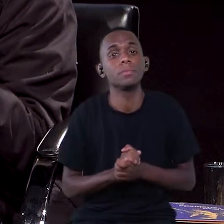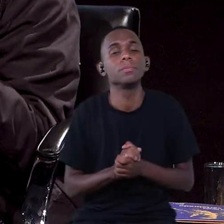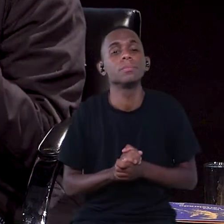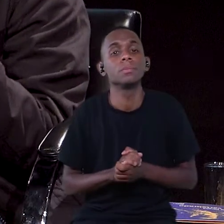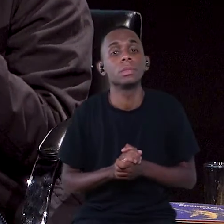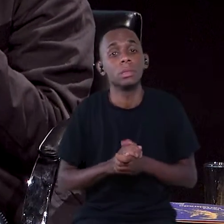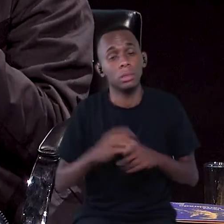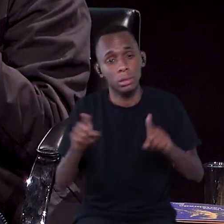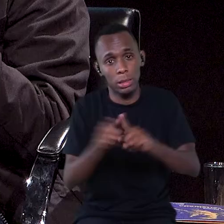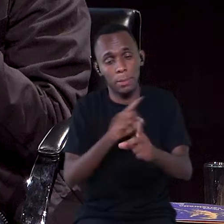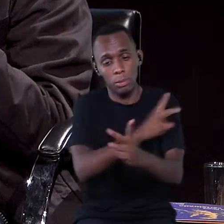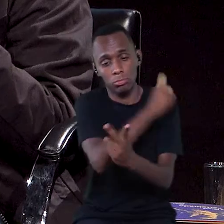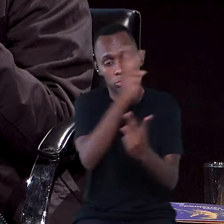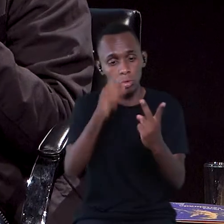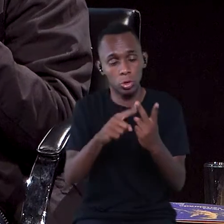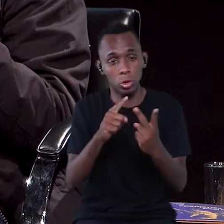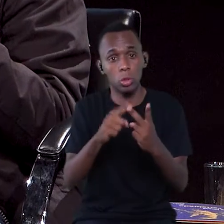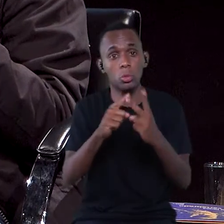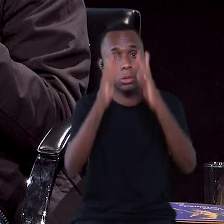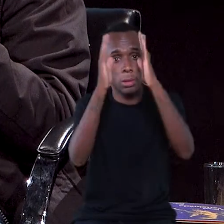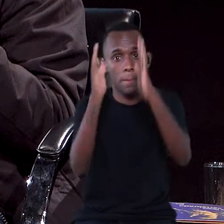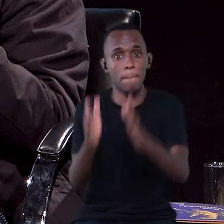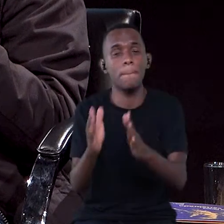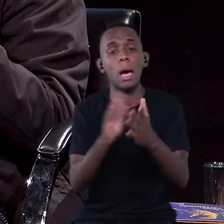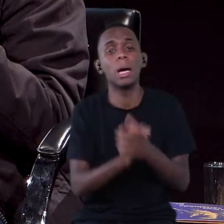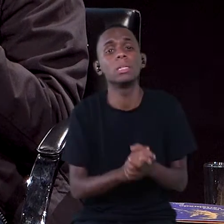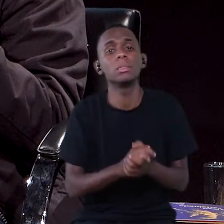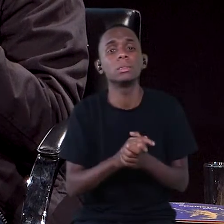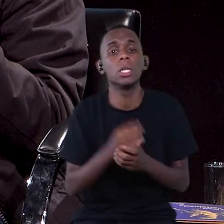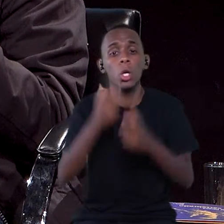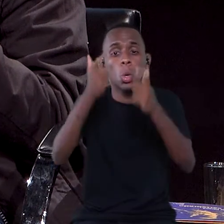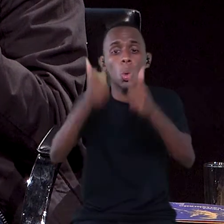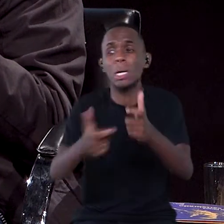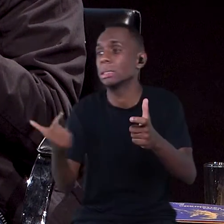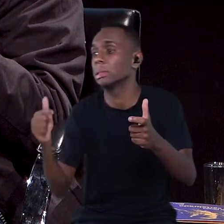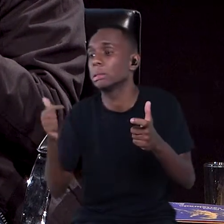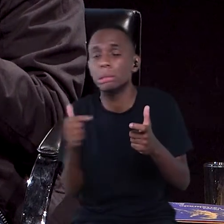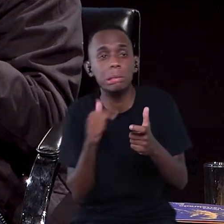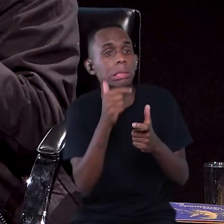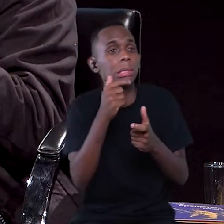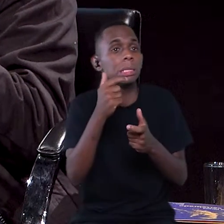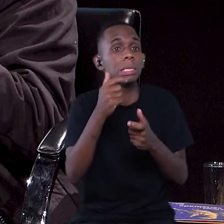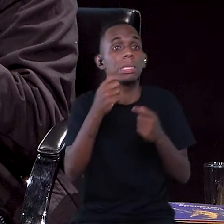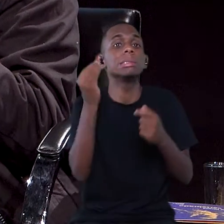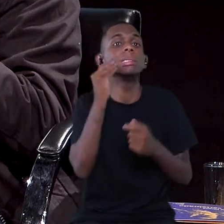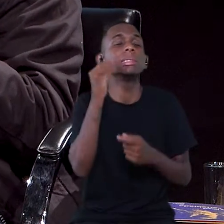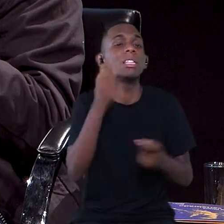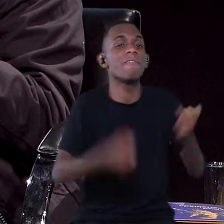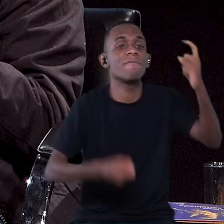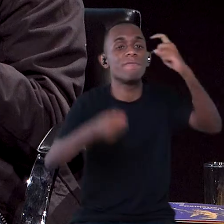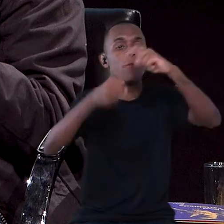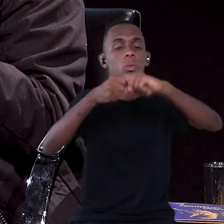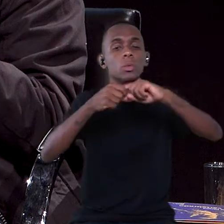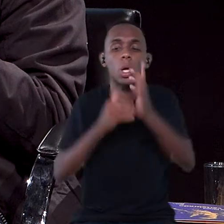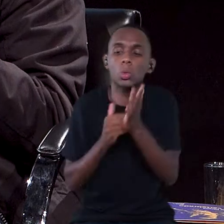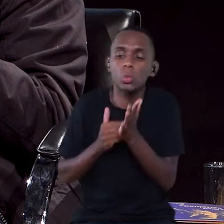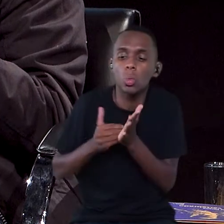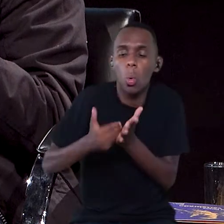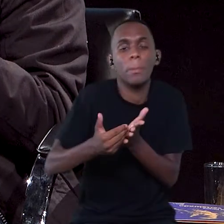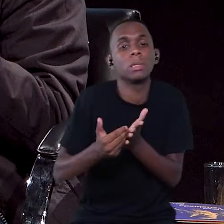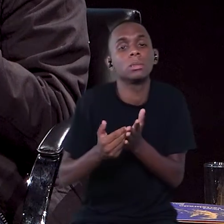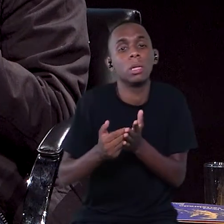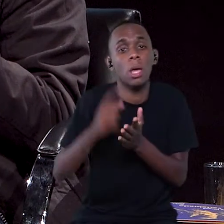essa odisseia desse sujeito contemporâneo fracassado e sem lugar, que tenta voltar a um lugar de origem. E esse lugar de origem, aí